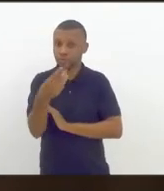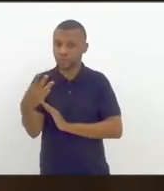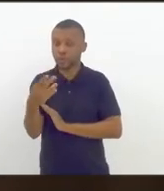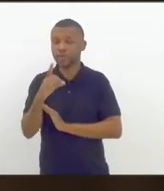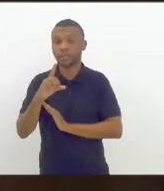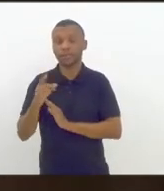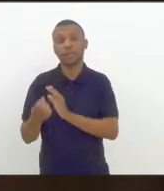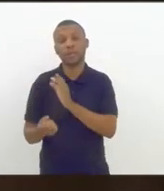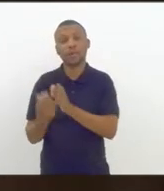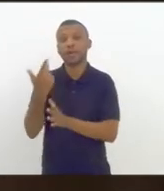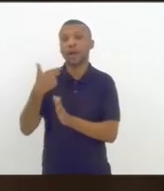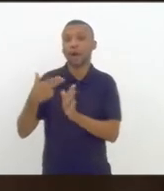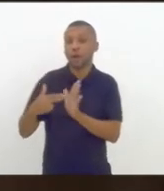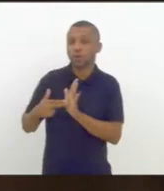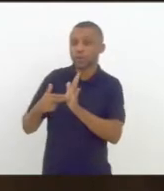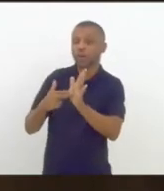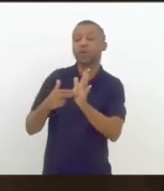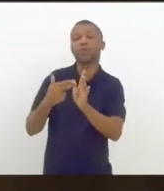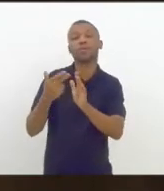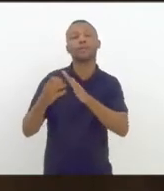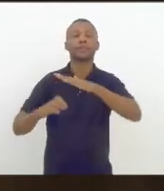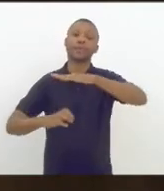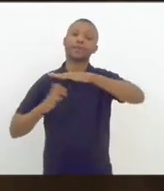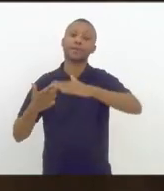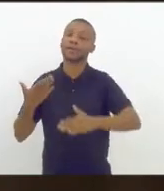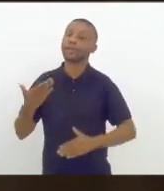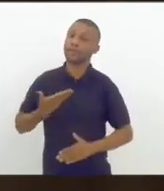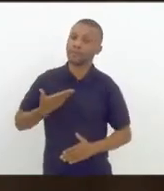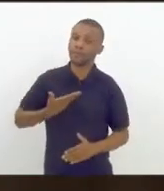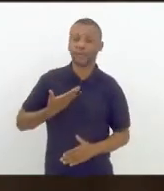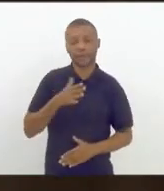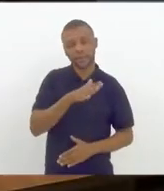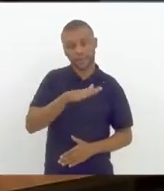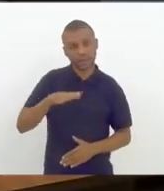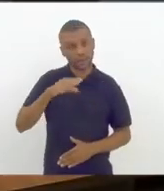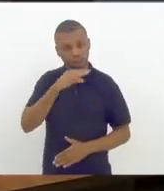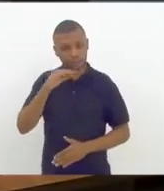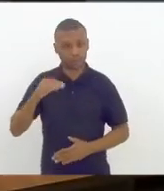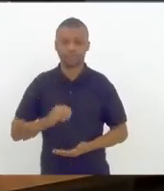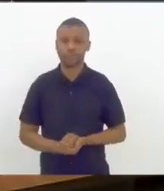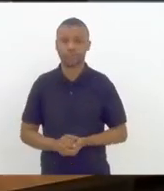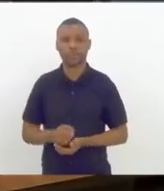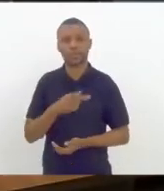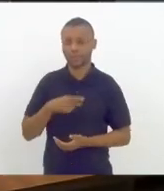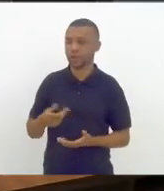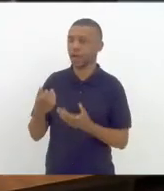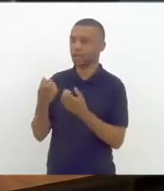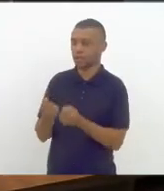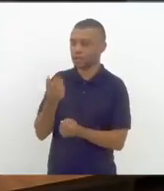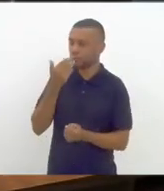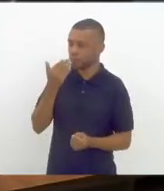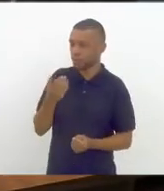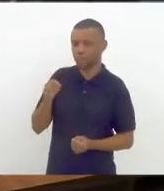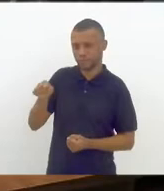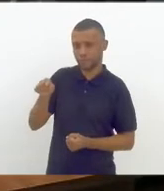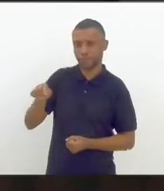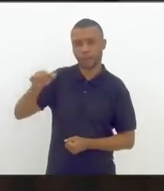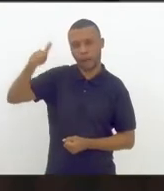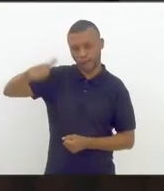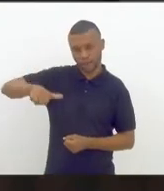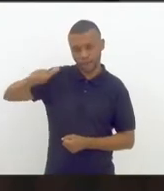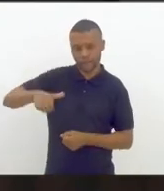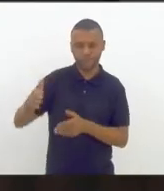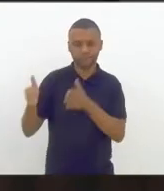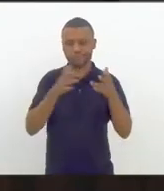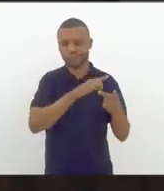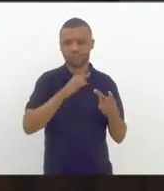da Criança e do Adolescente e da outras providências. Presidência, defere pedido de Vossa Excelência. E vamos ao